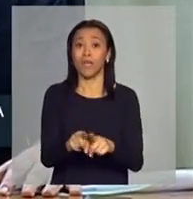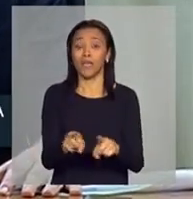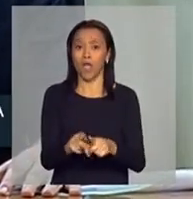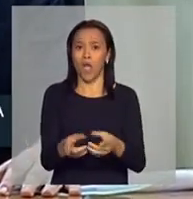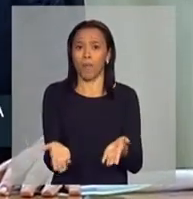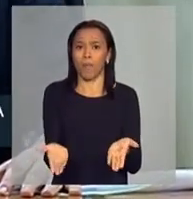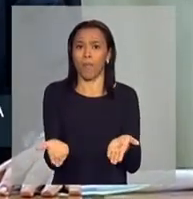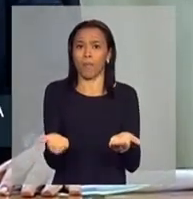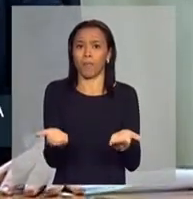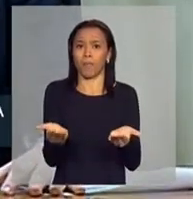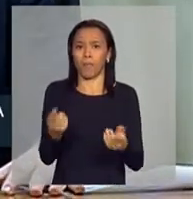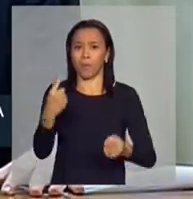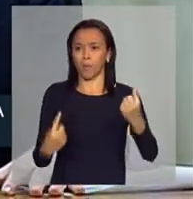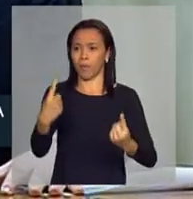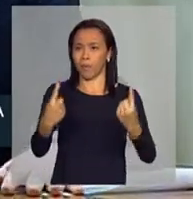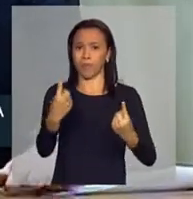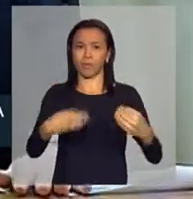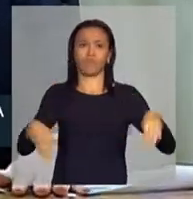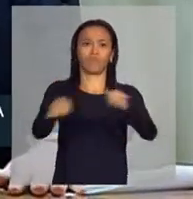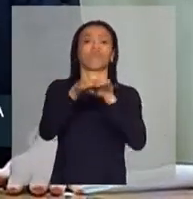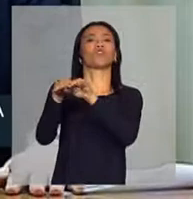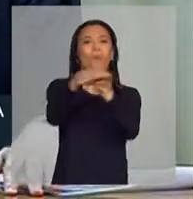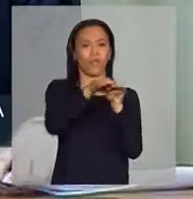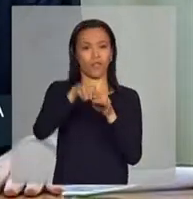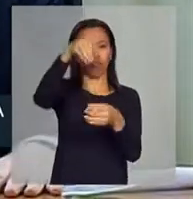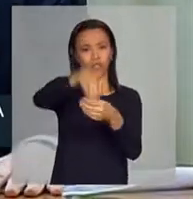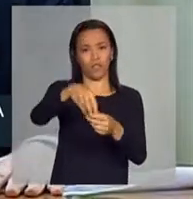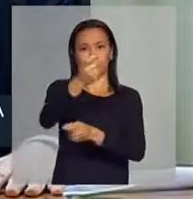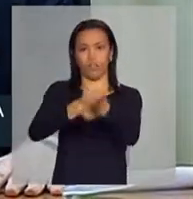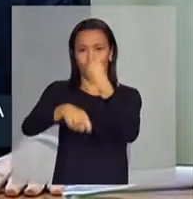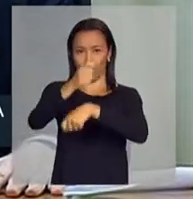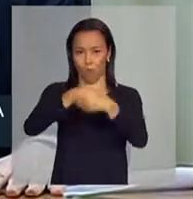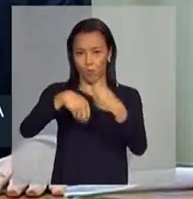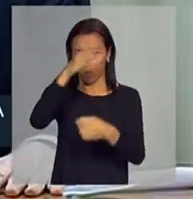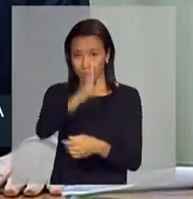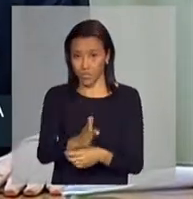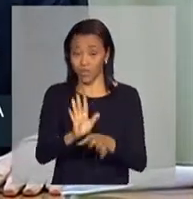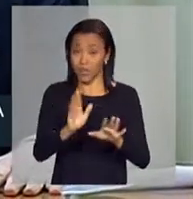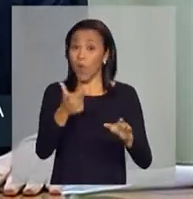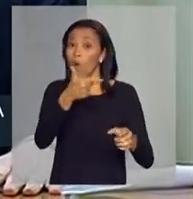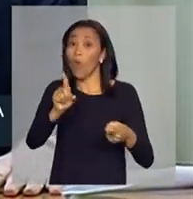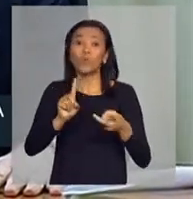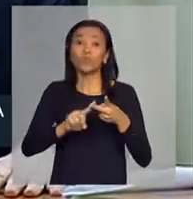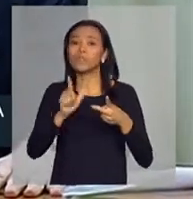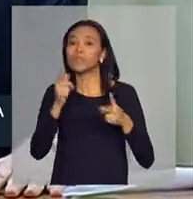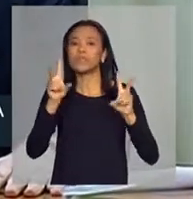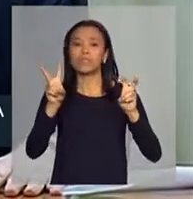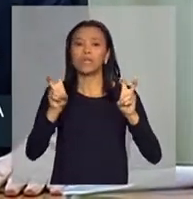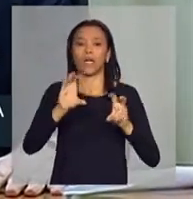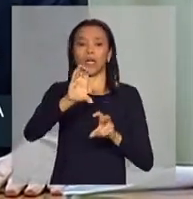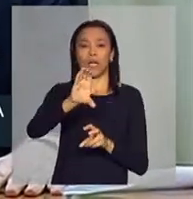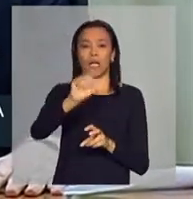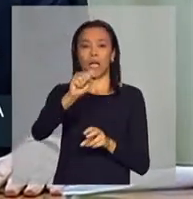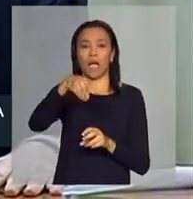da economia brasileira O movimento do câmbio é um movimento internacional que a medida em que o